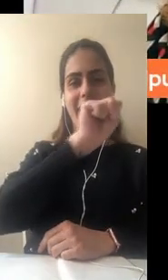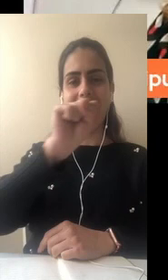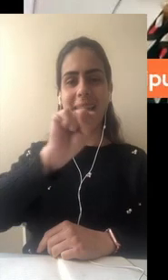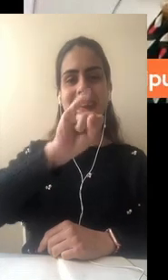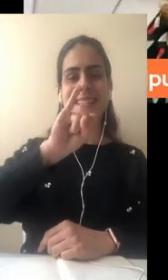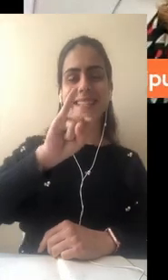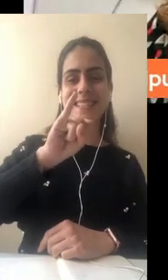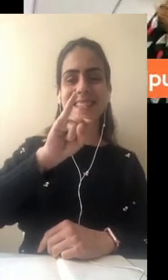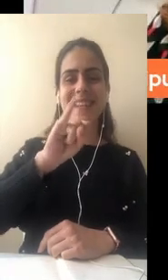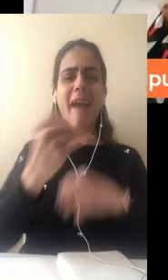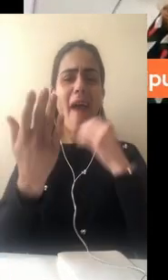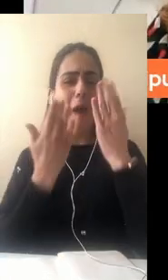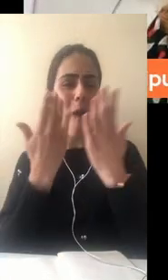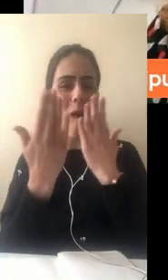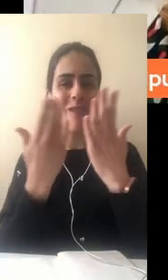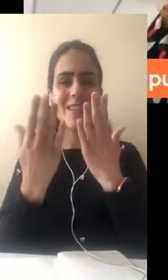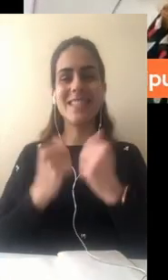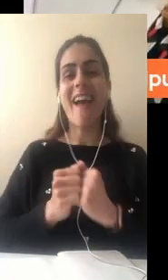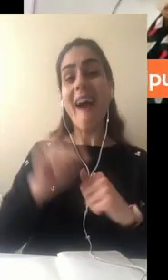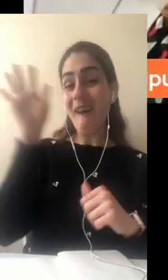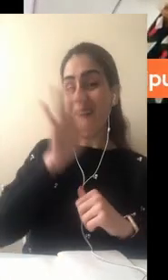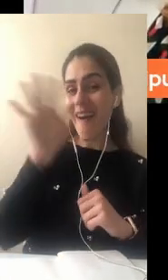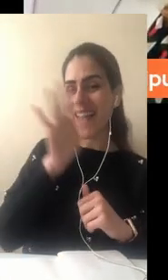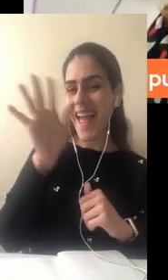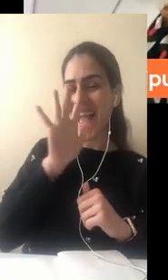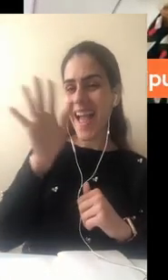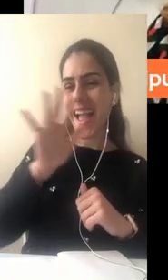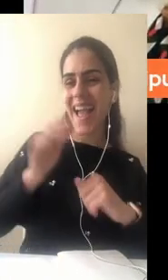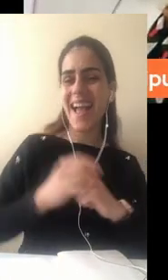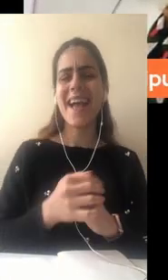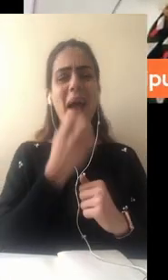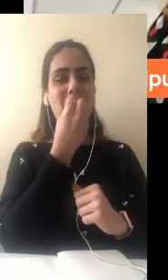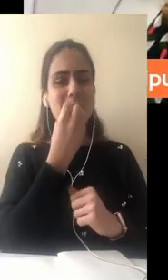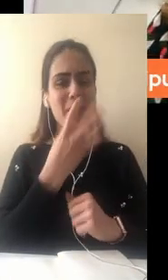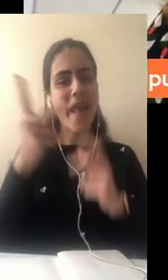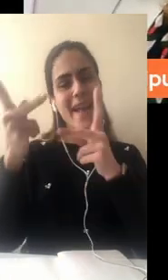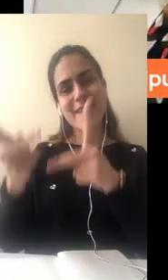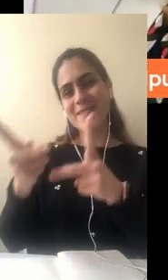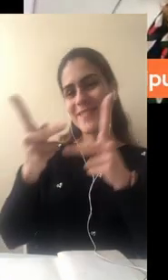um papo. Olá, Olá! Cassi!